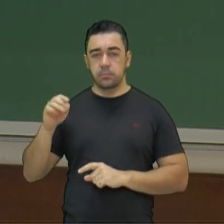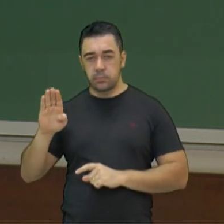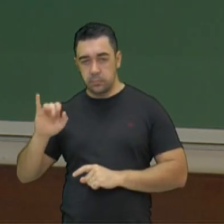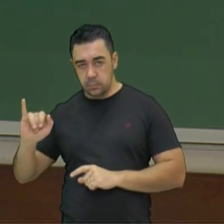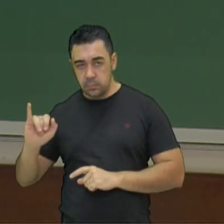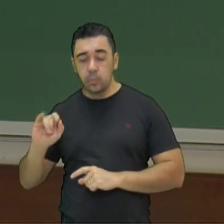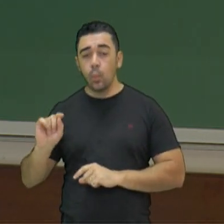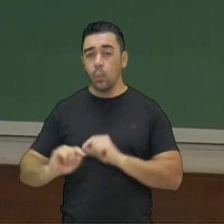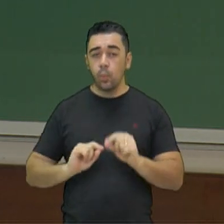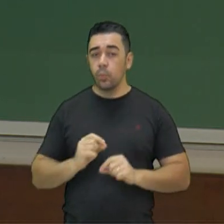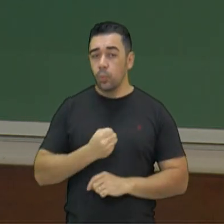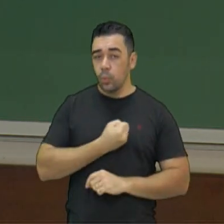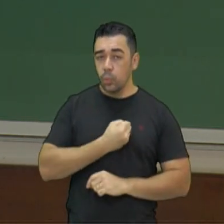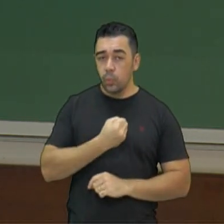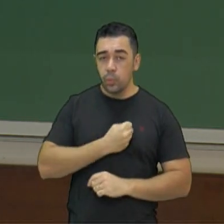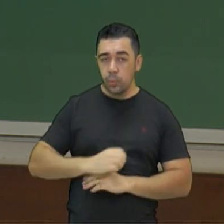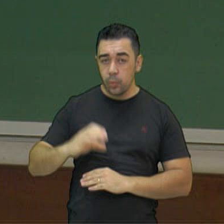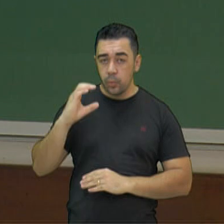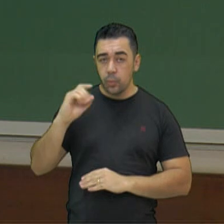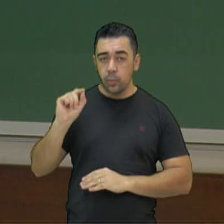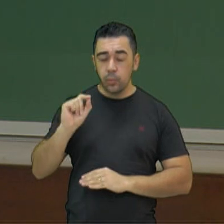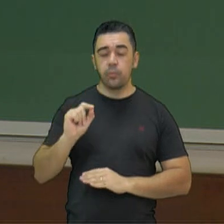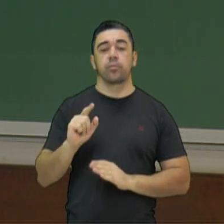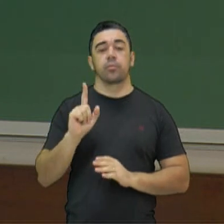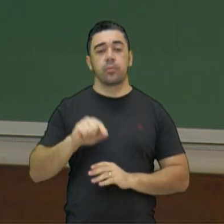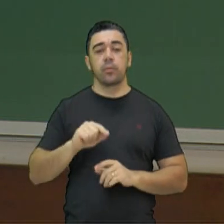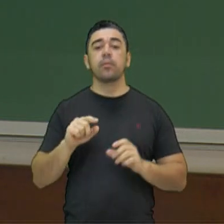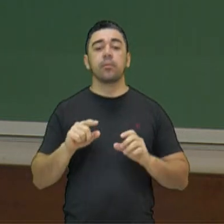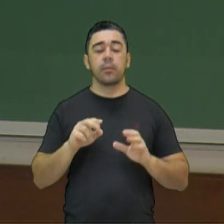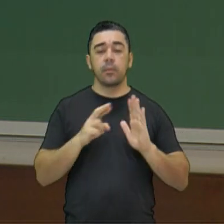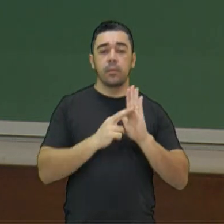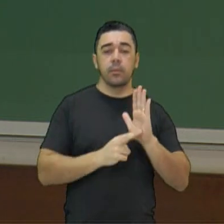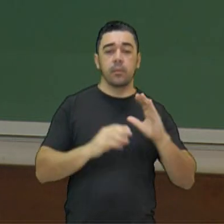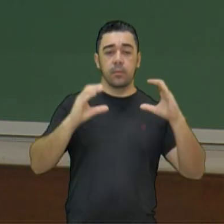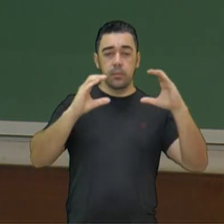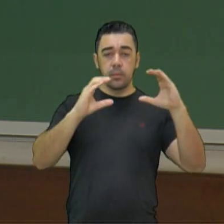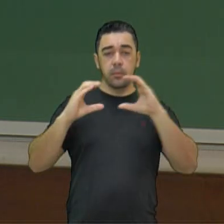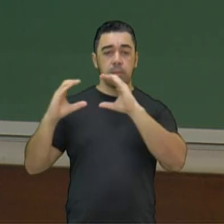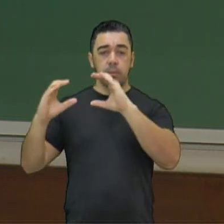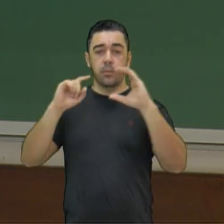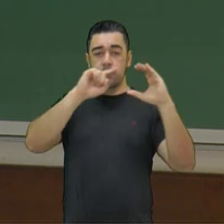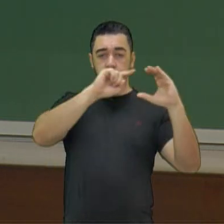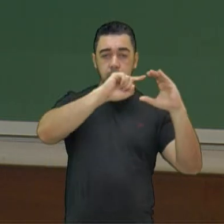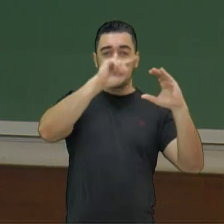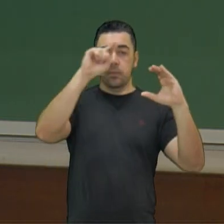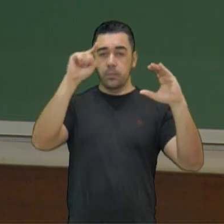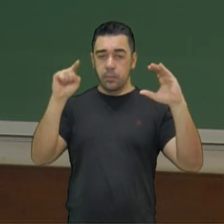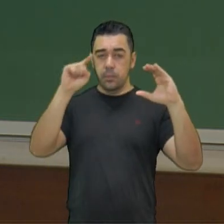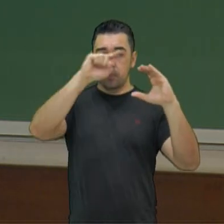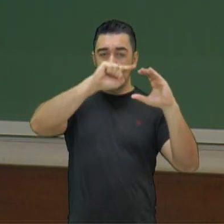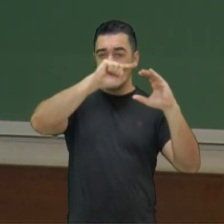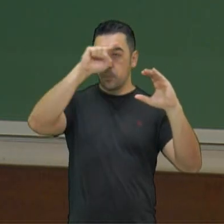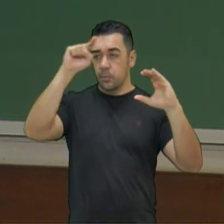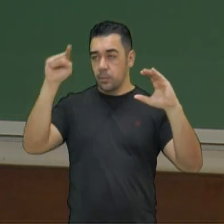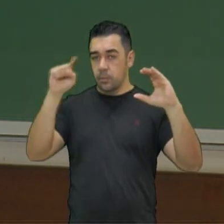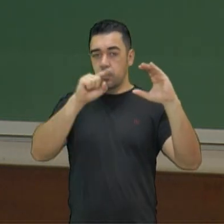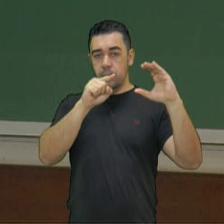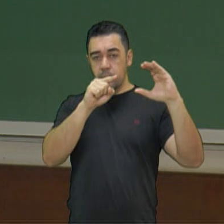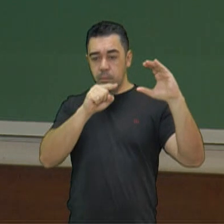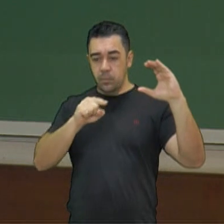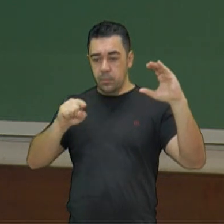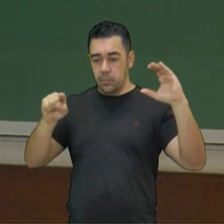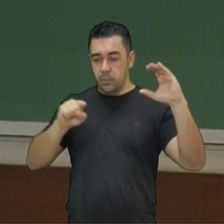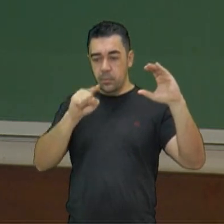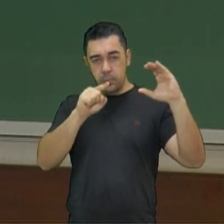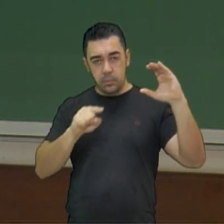números complexos utilizando a propriedade distributiva da multiplicação. Isso quer dizer o quê? Eu vou distribuir. Então, A